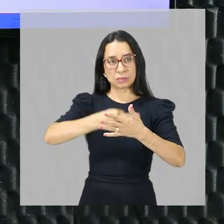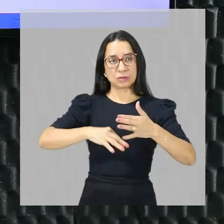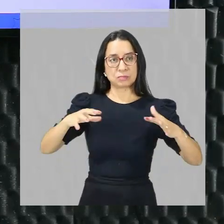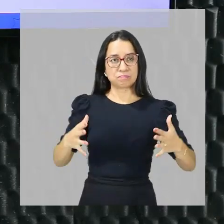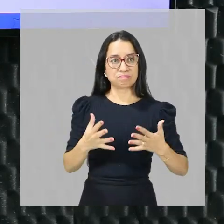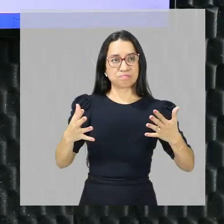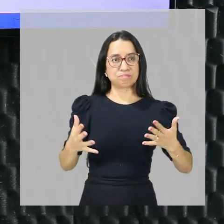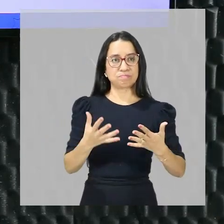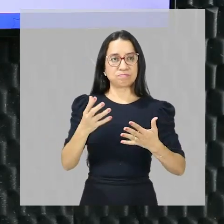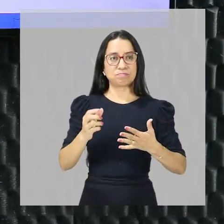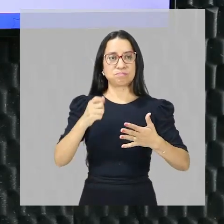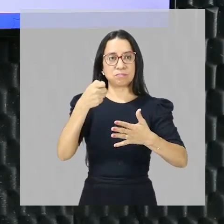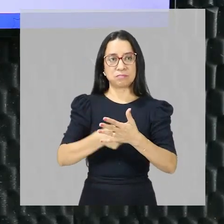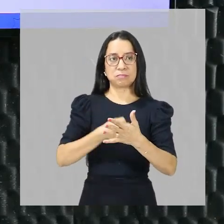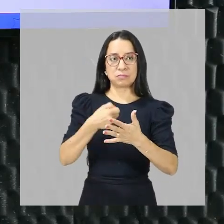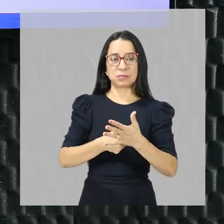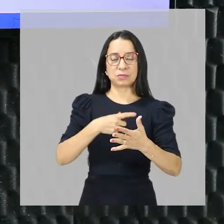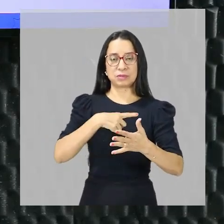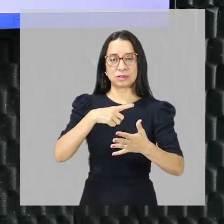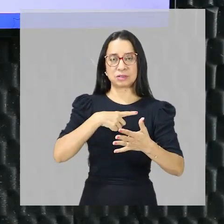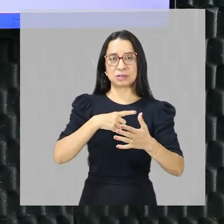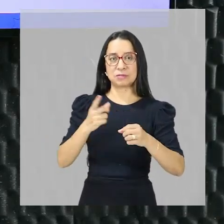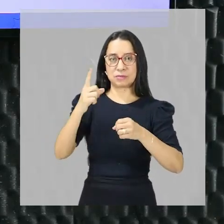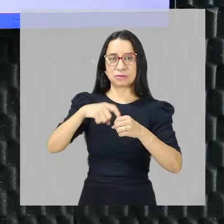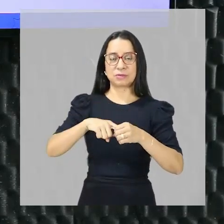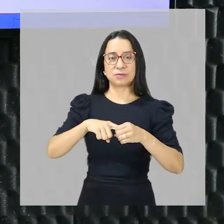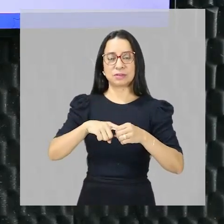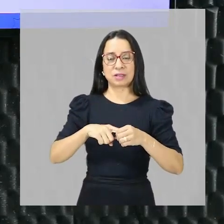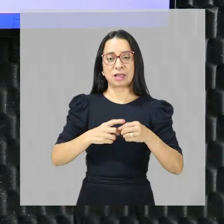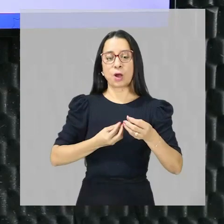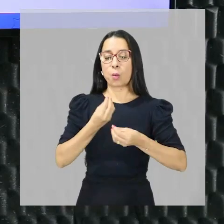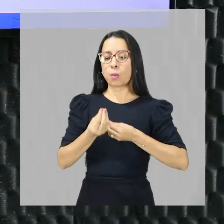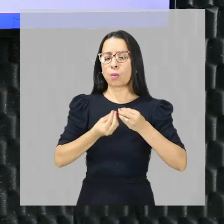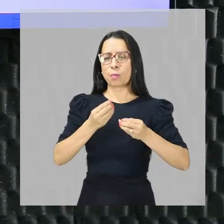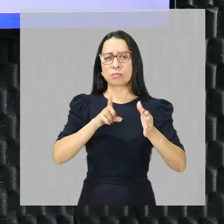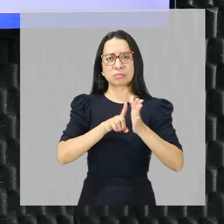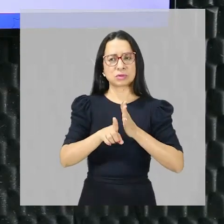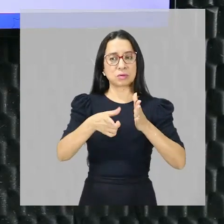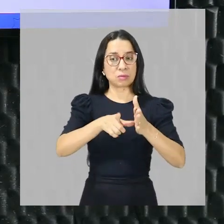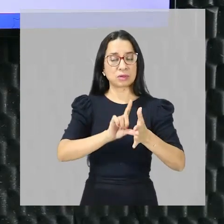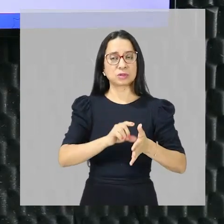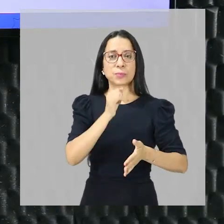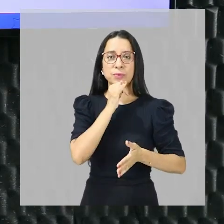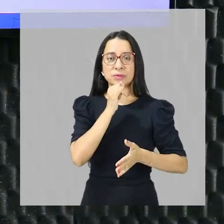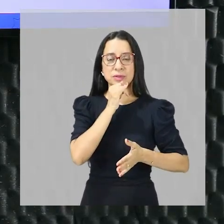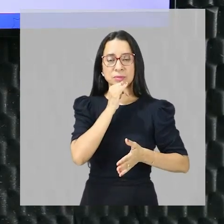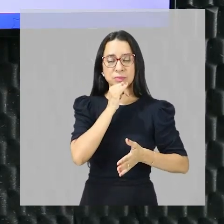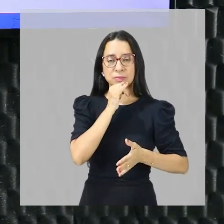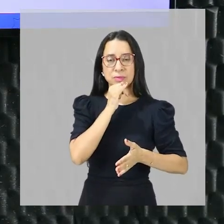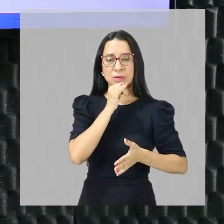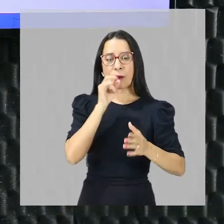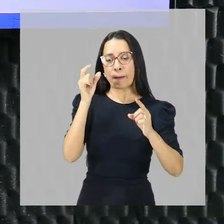motivador, obrigatoriamente tu vai ter que voltar lá. Como na questão anterior, por exemplo. Por mais que seja uma